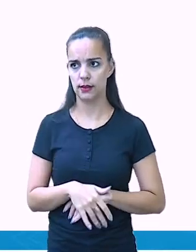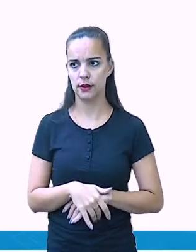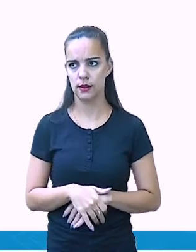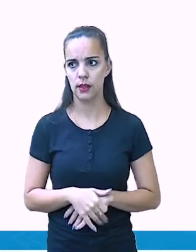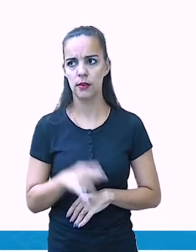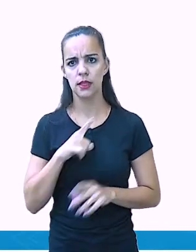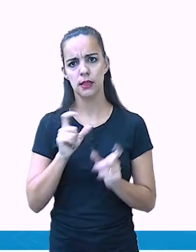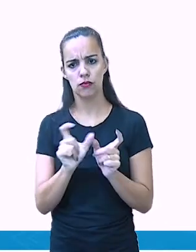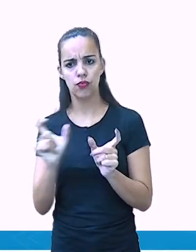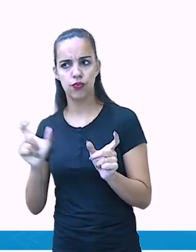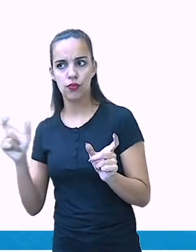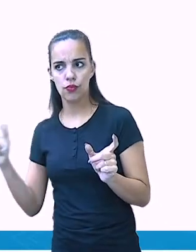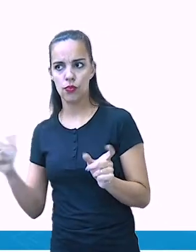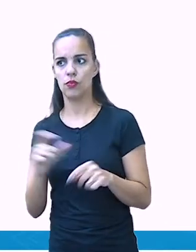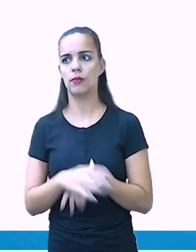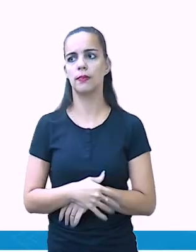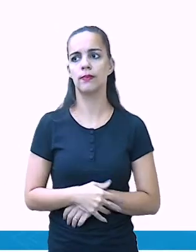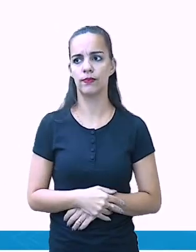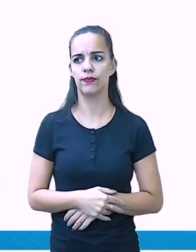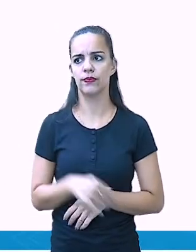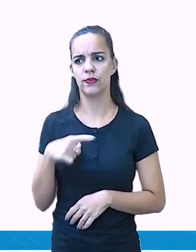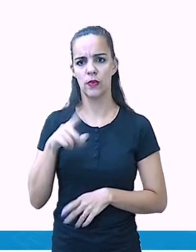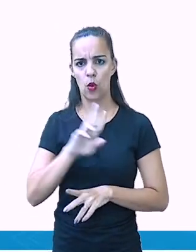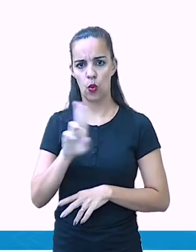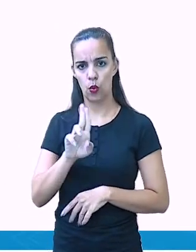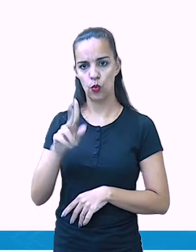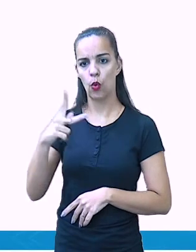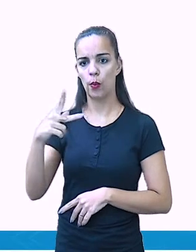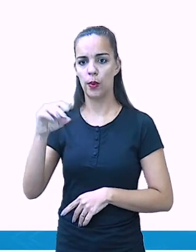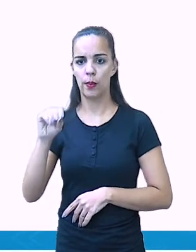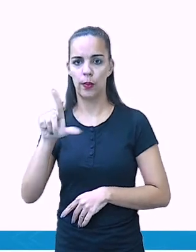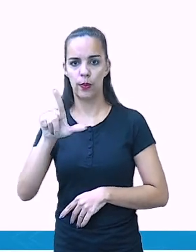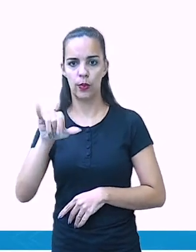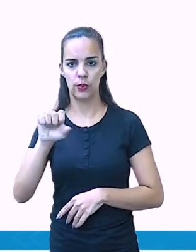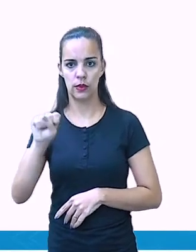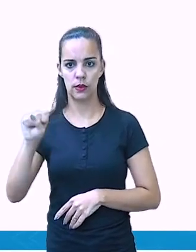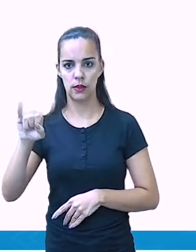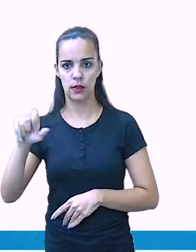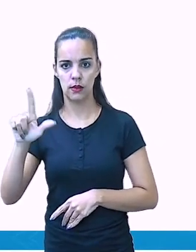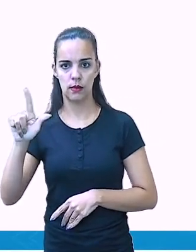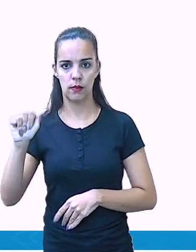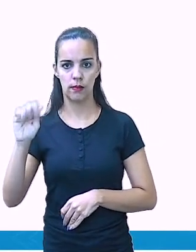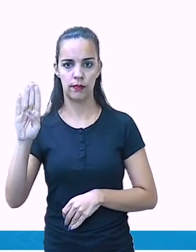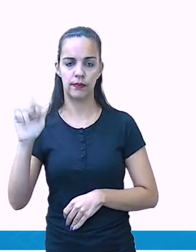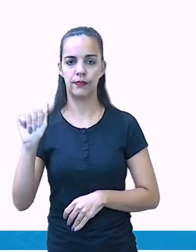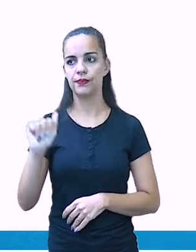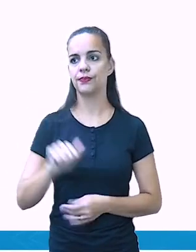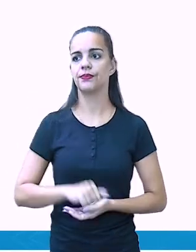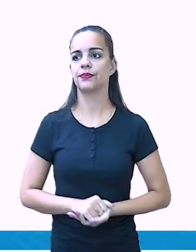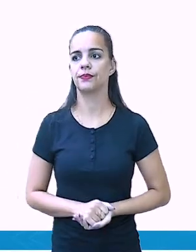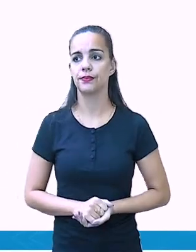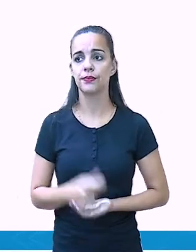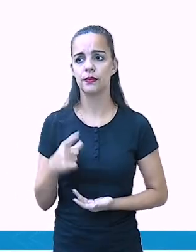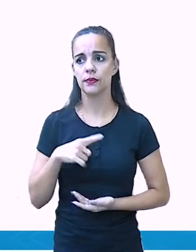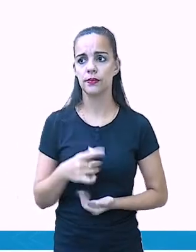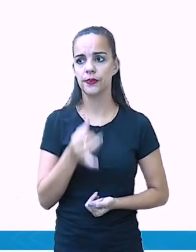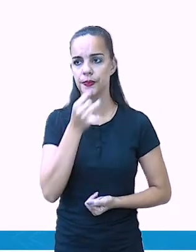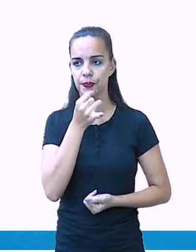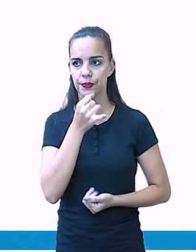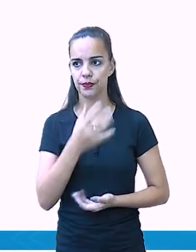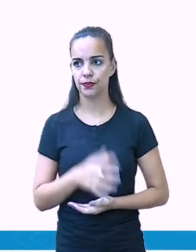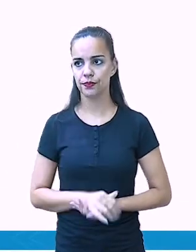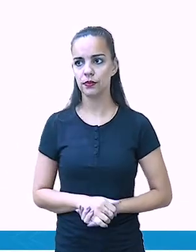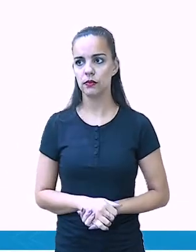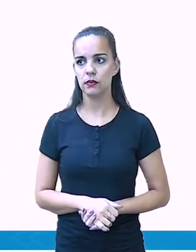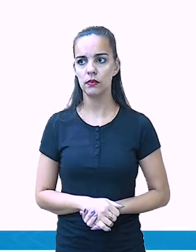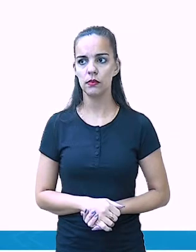mais sílabas são chamadas de polissílabas. Então, vamos perceber aqui as palavras que eu